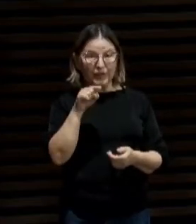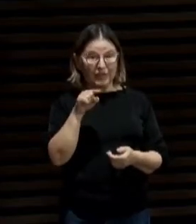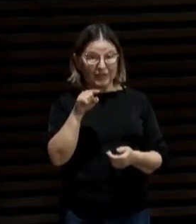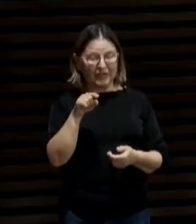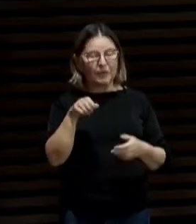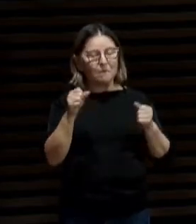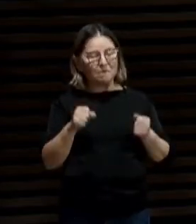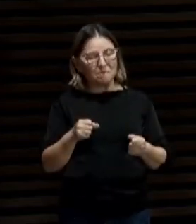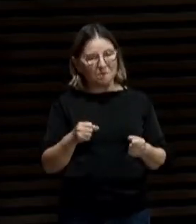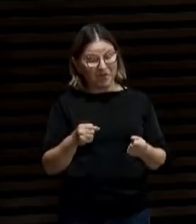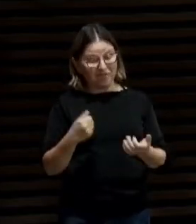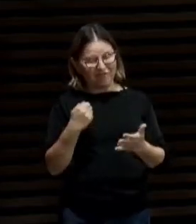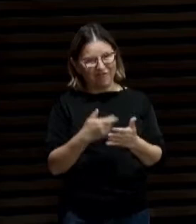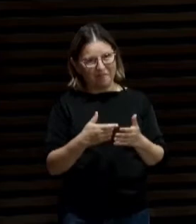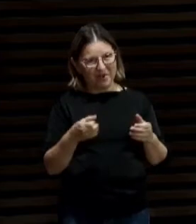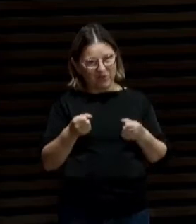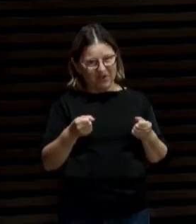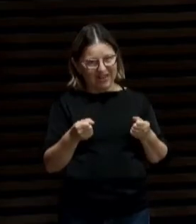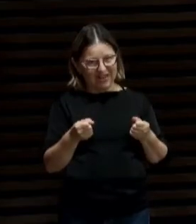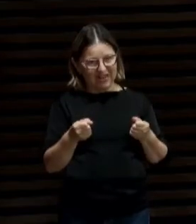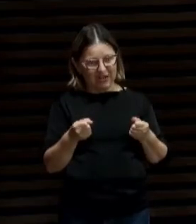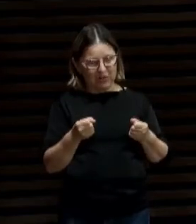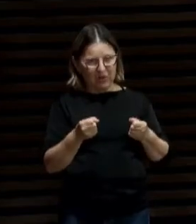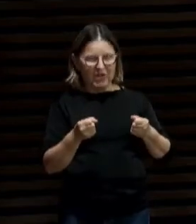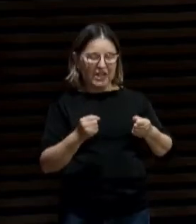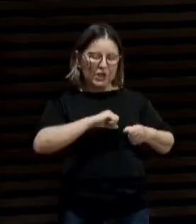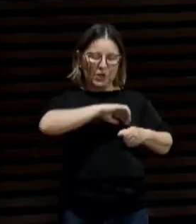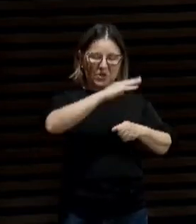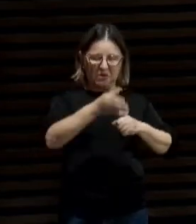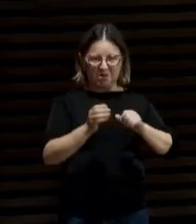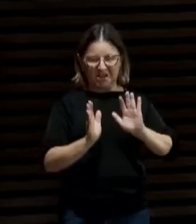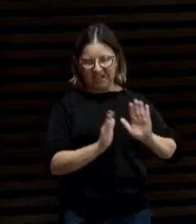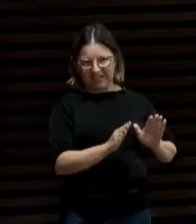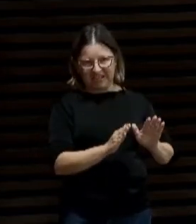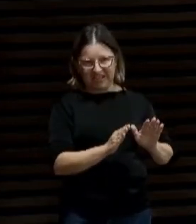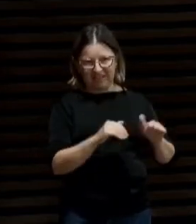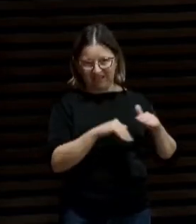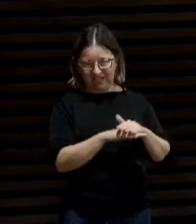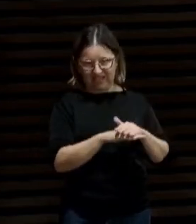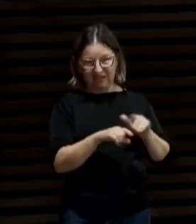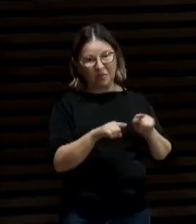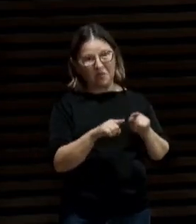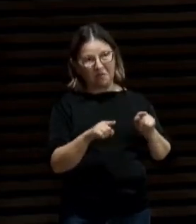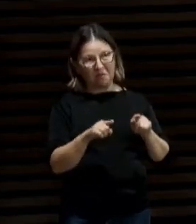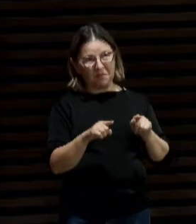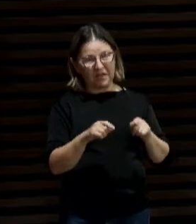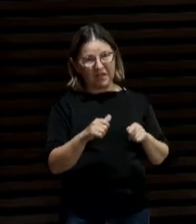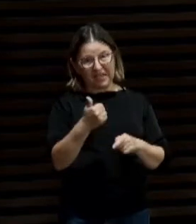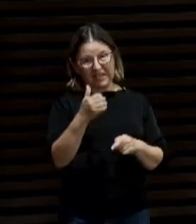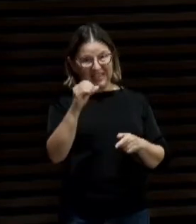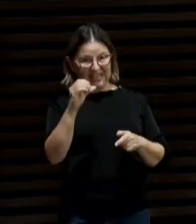ar-condicionado. Daqui 100 anos ele não tem mais nada. Acabou, por causa da lei da entropia. E assim também é com o